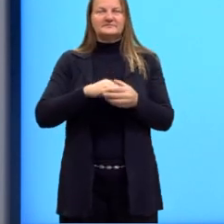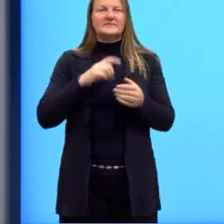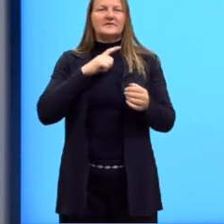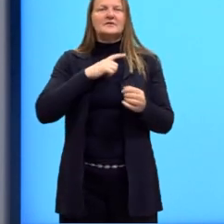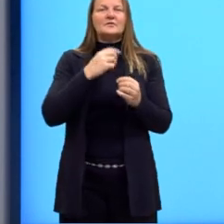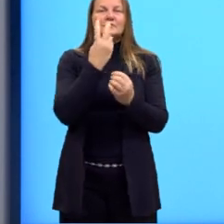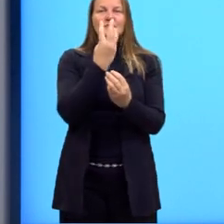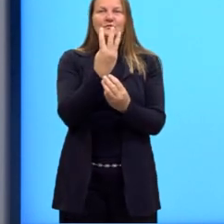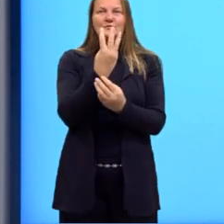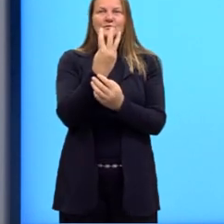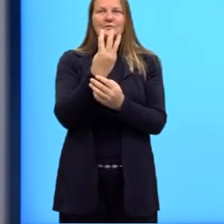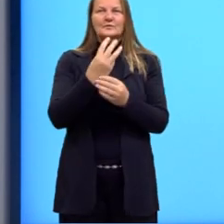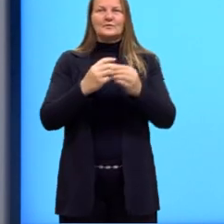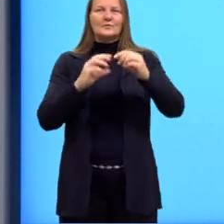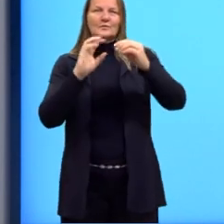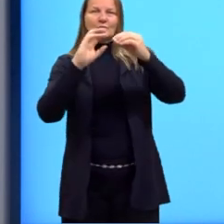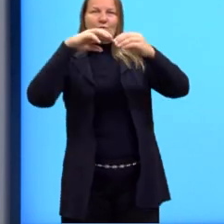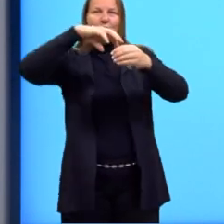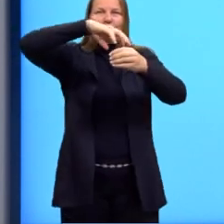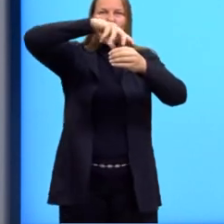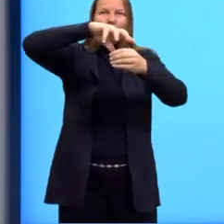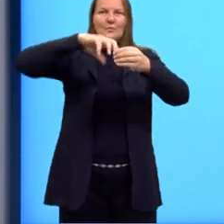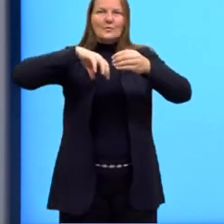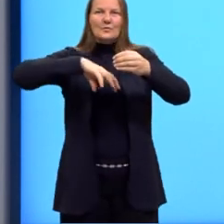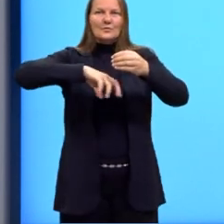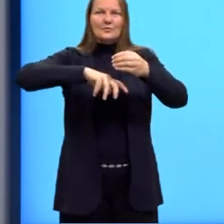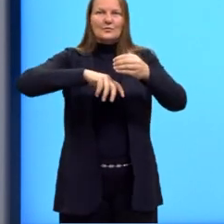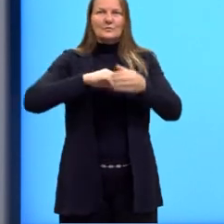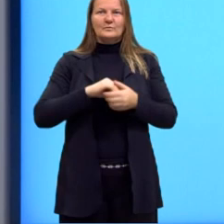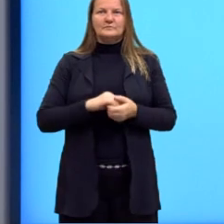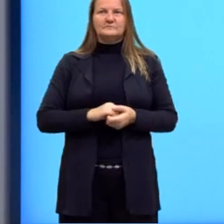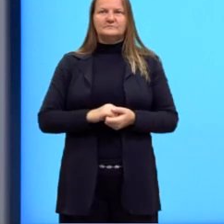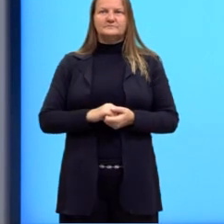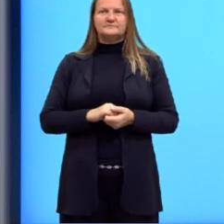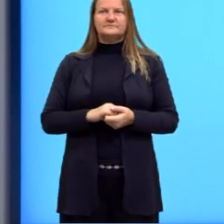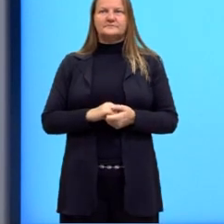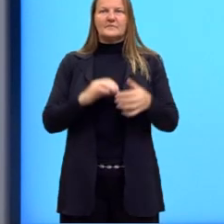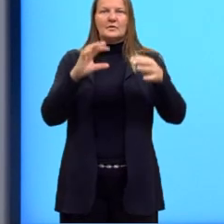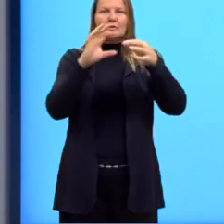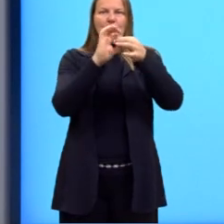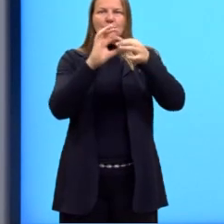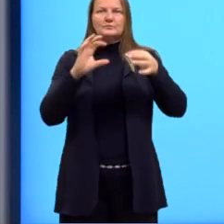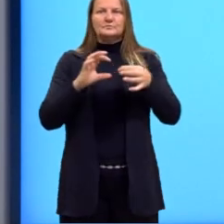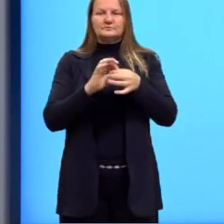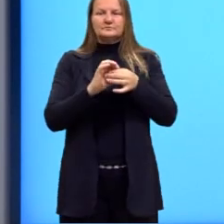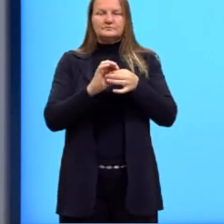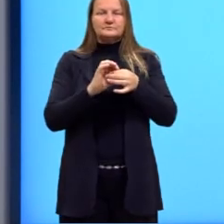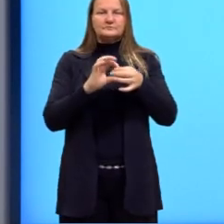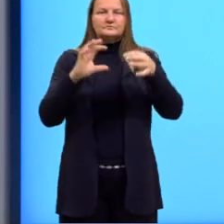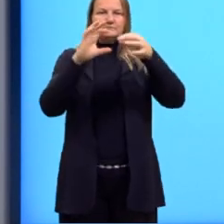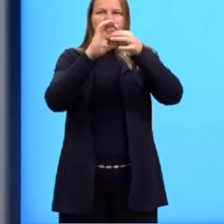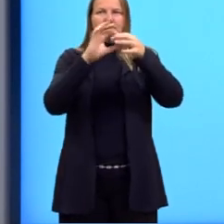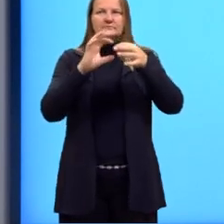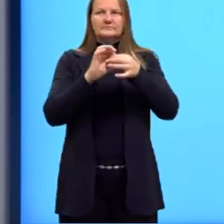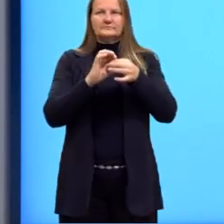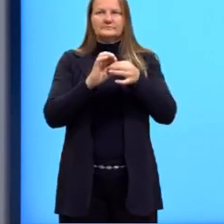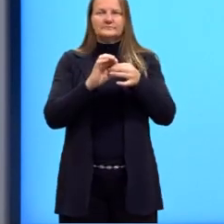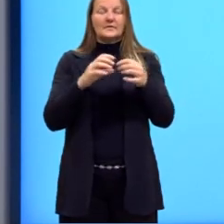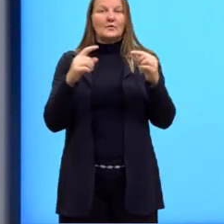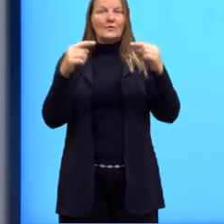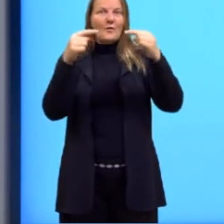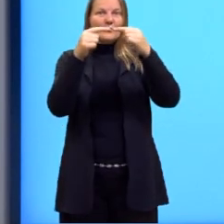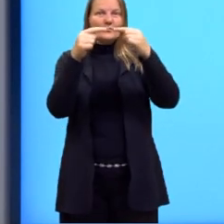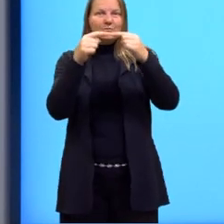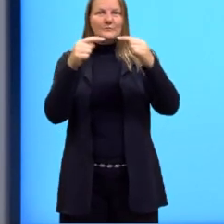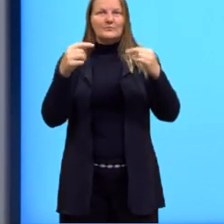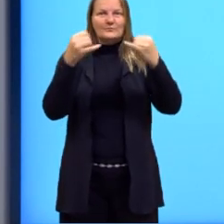Se tivesse três certo vejam que existe em algum momento uma conexão entre os dois né e é